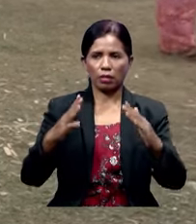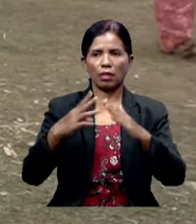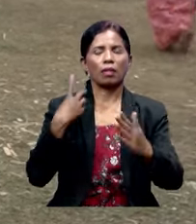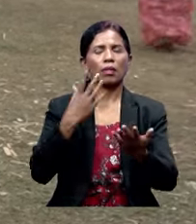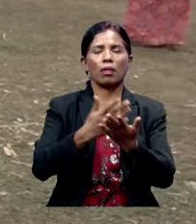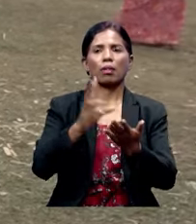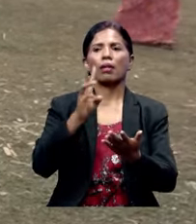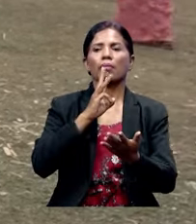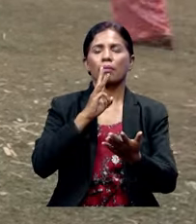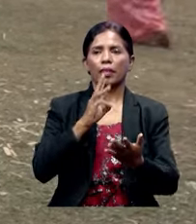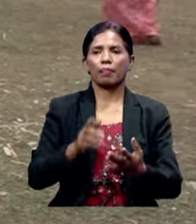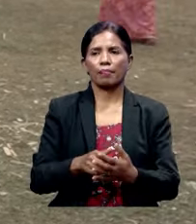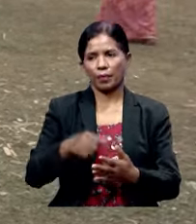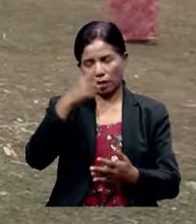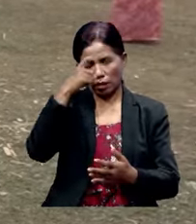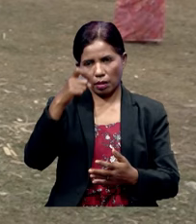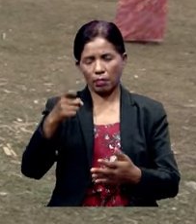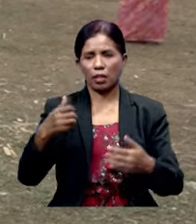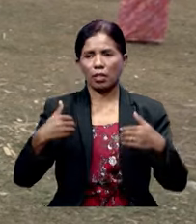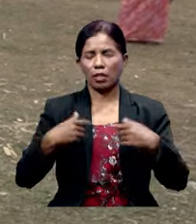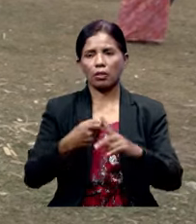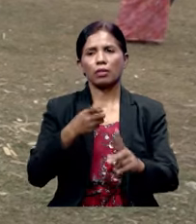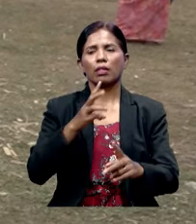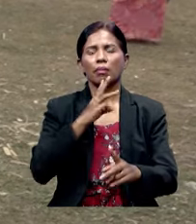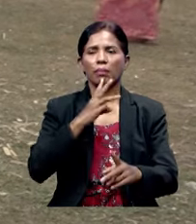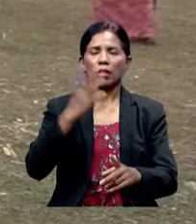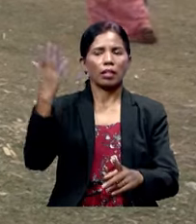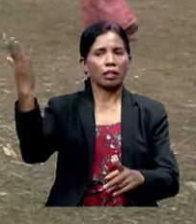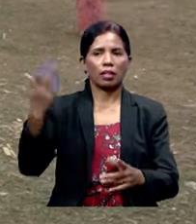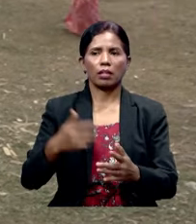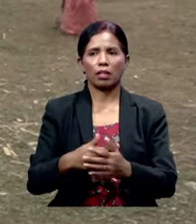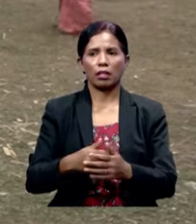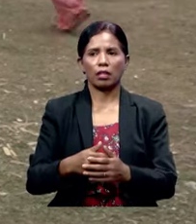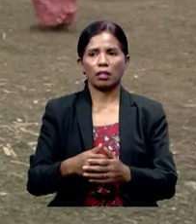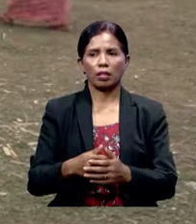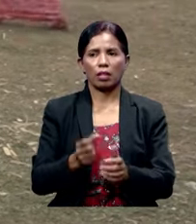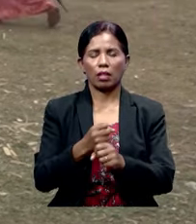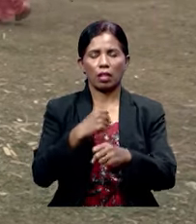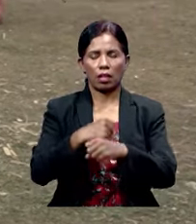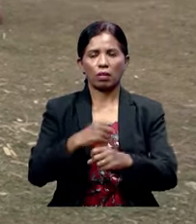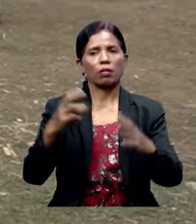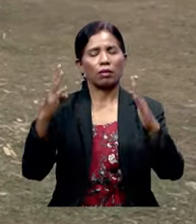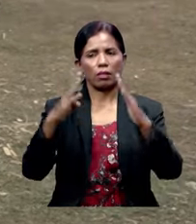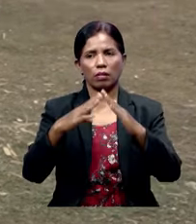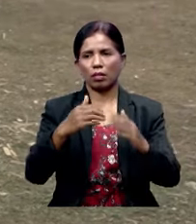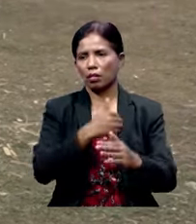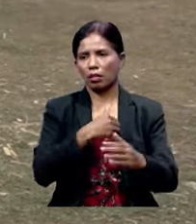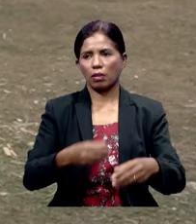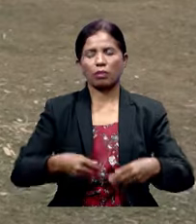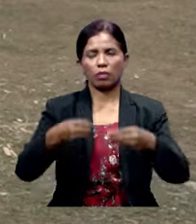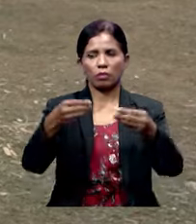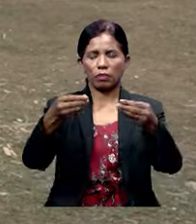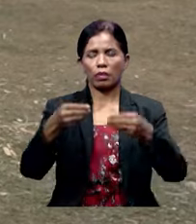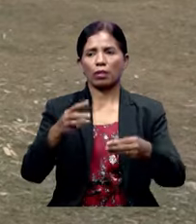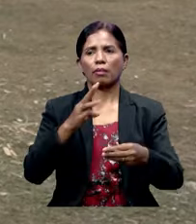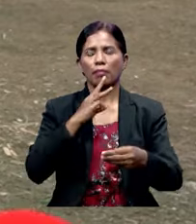ona. Tamba iha be hosi be matan lete ne bane hanse fu ina dak halo konsorsaun mai be sidak be prince be be mos mai